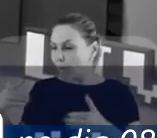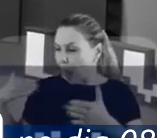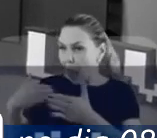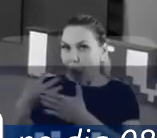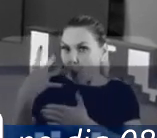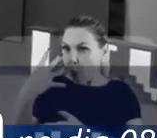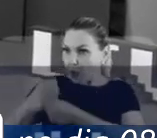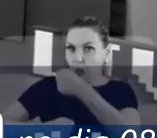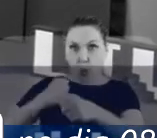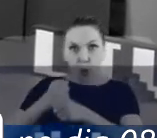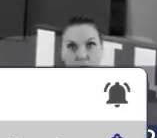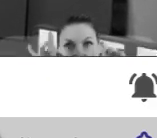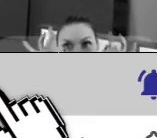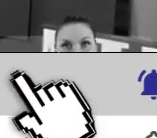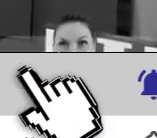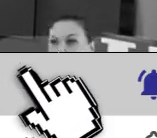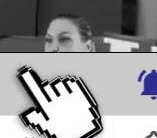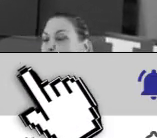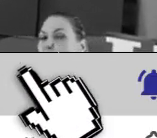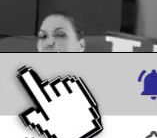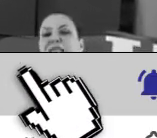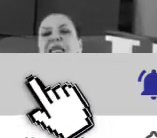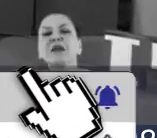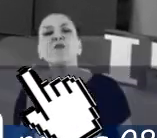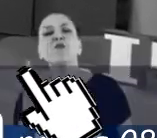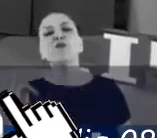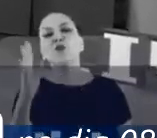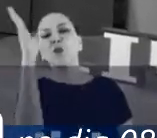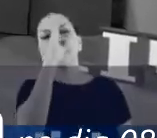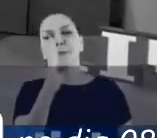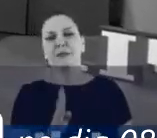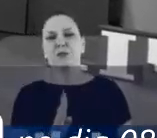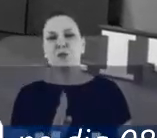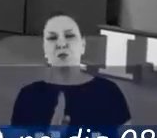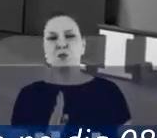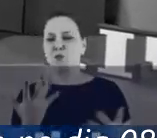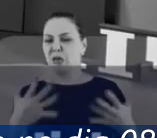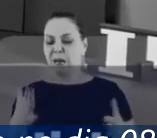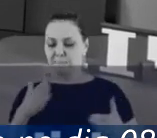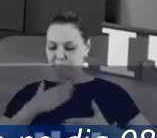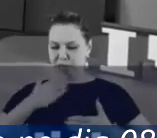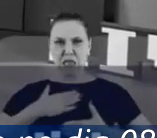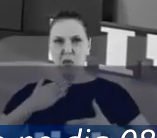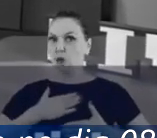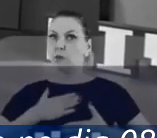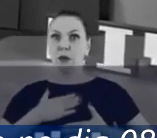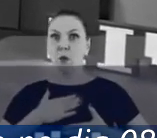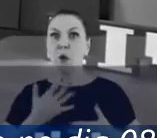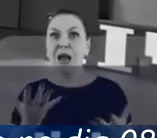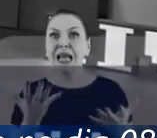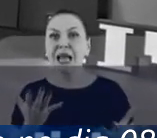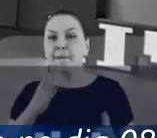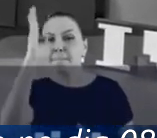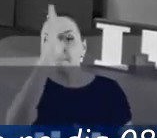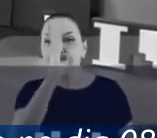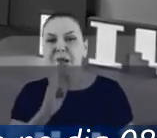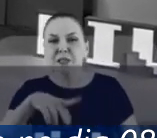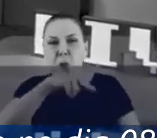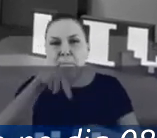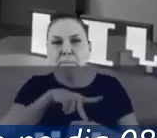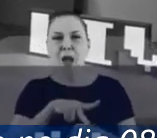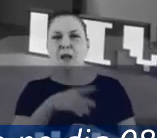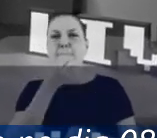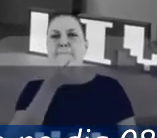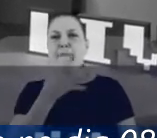bilhões de reais o que mais interessa aqui oito de Janeiro estava fora do Brasil aconteceu